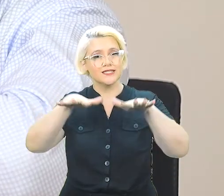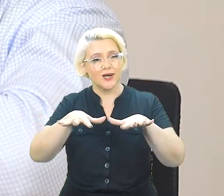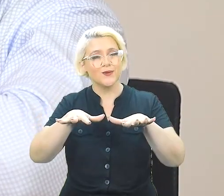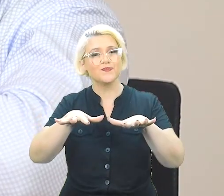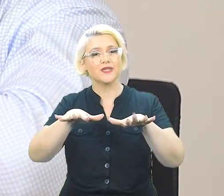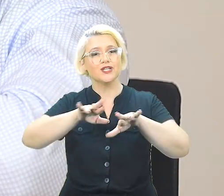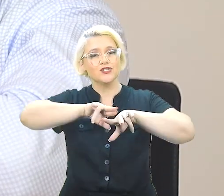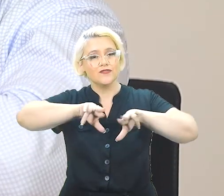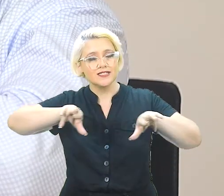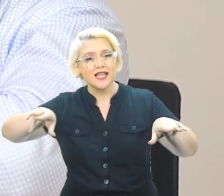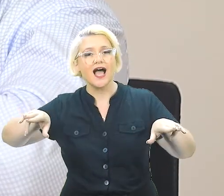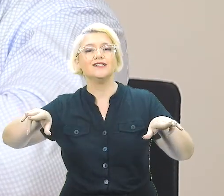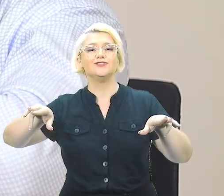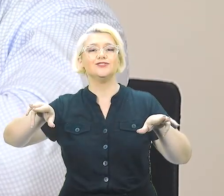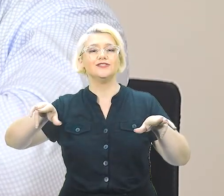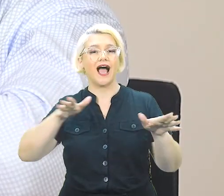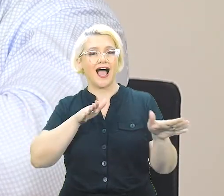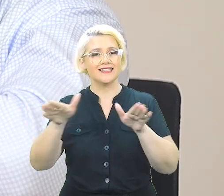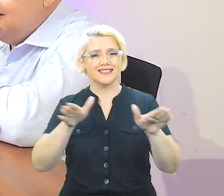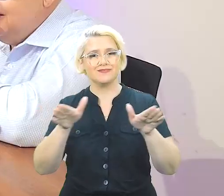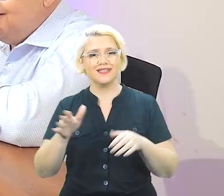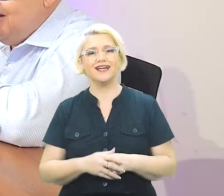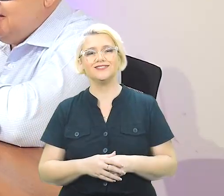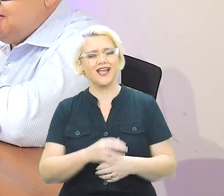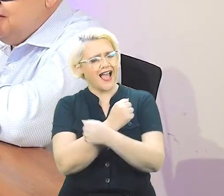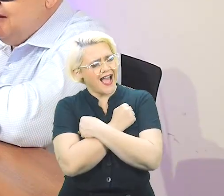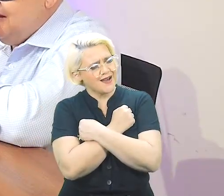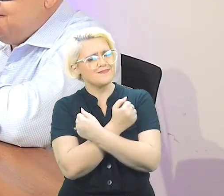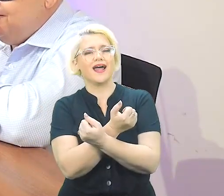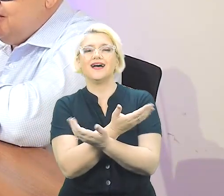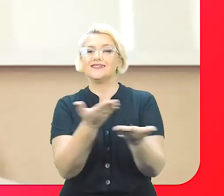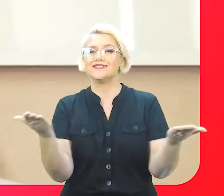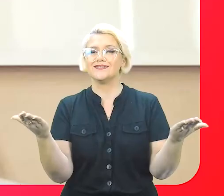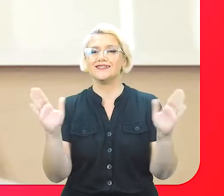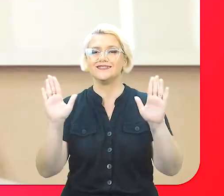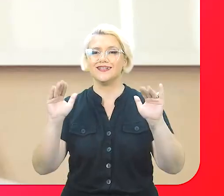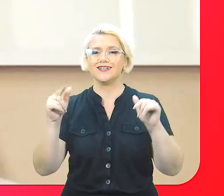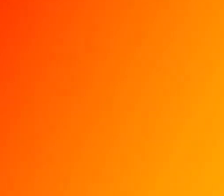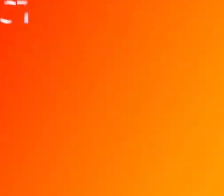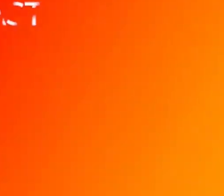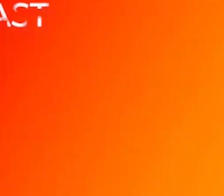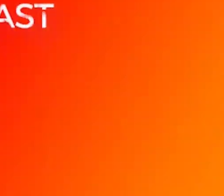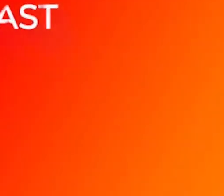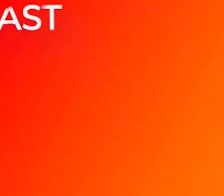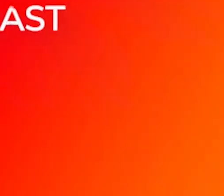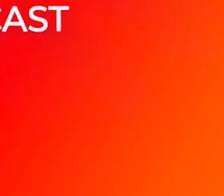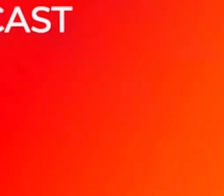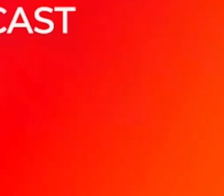inclusão, diversidade e acessibilidade. Grande abraço e até a próxima semana.